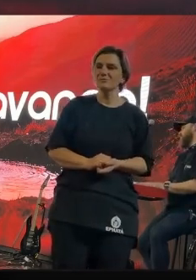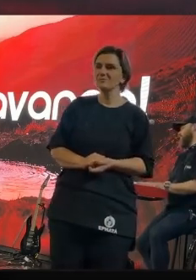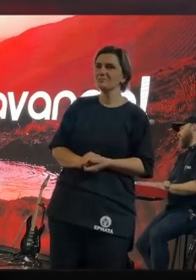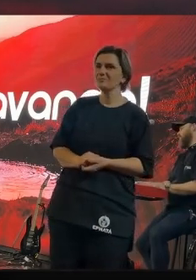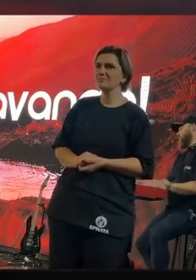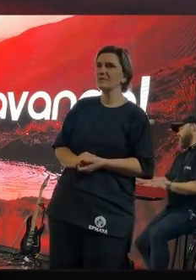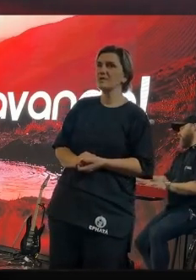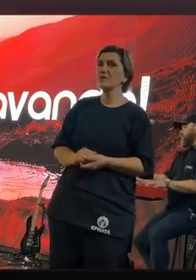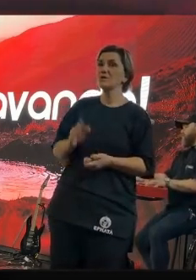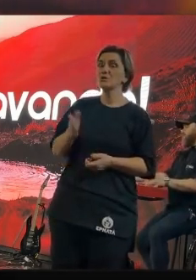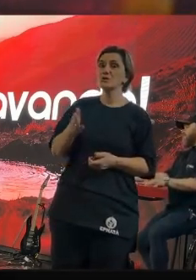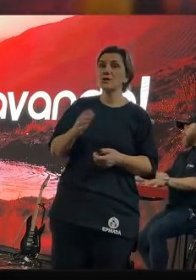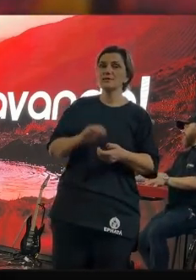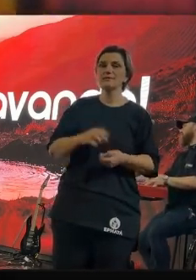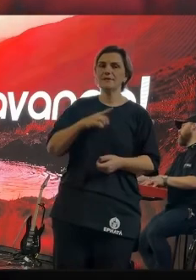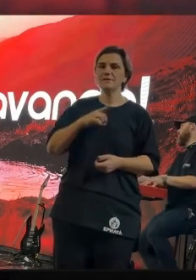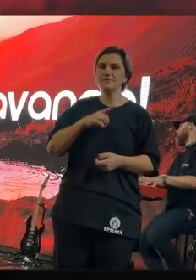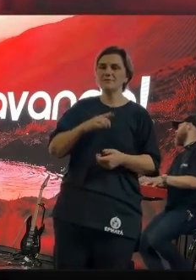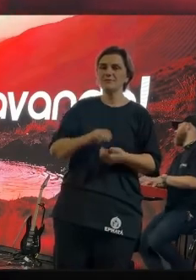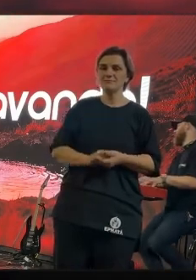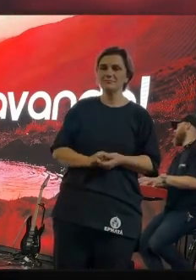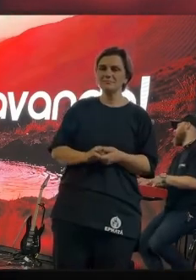Quem aqui já passou pelo golpe